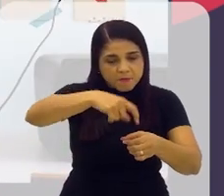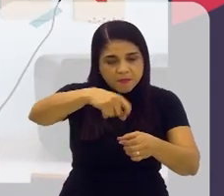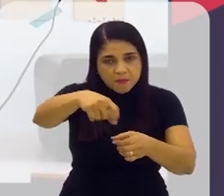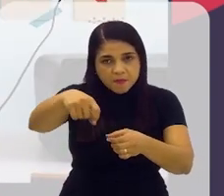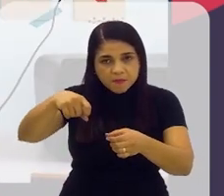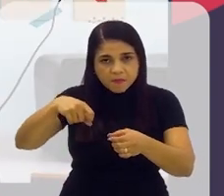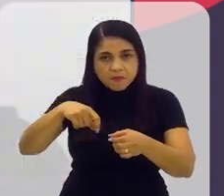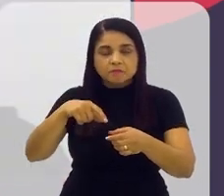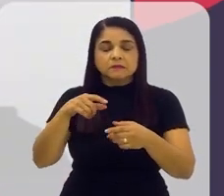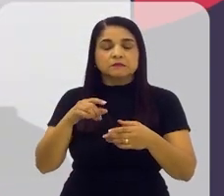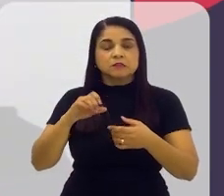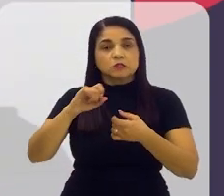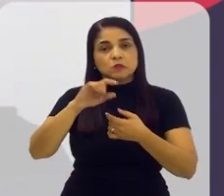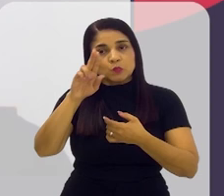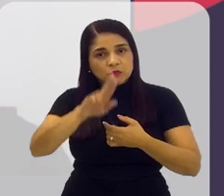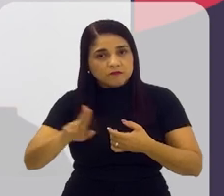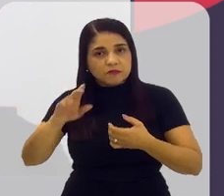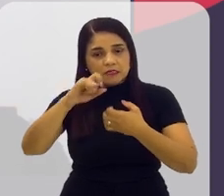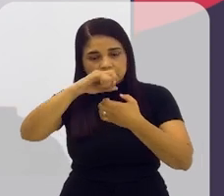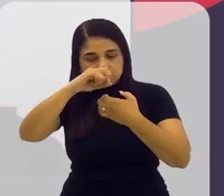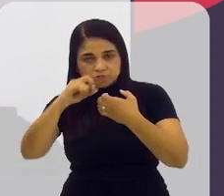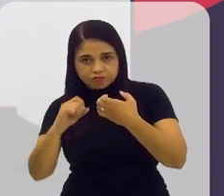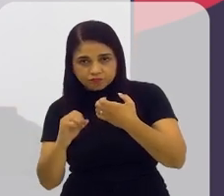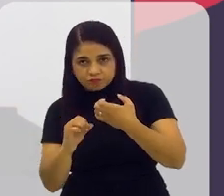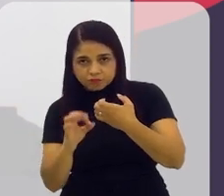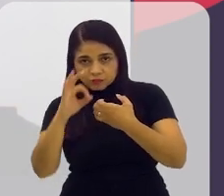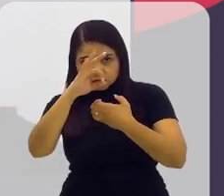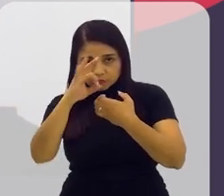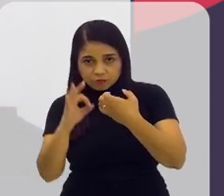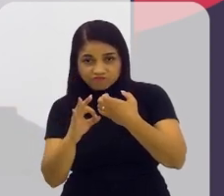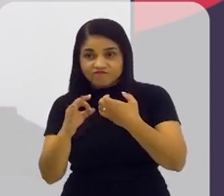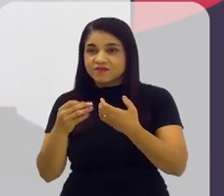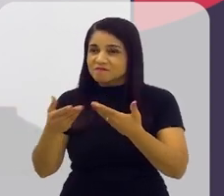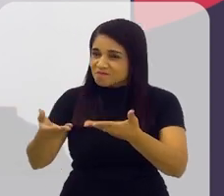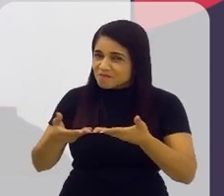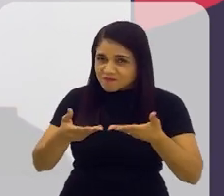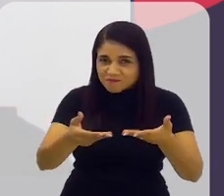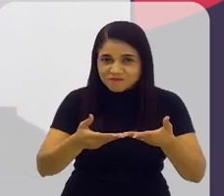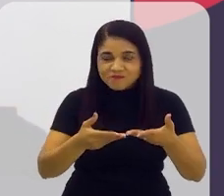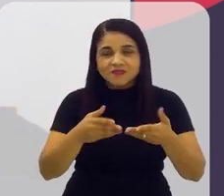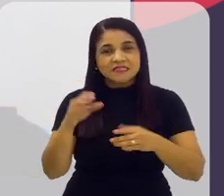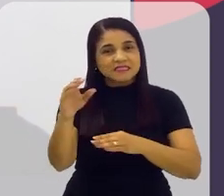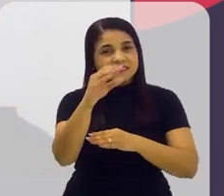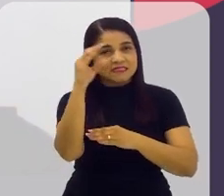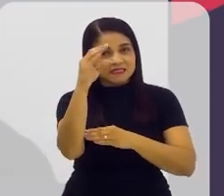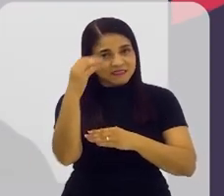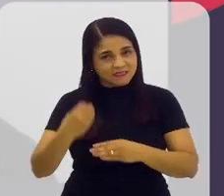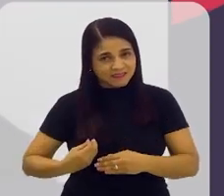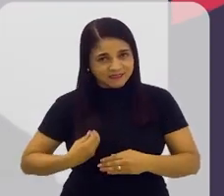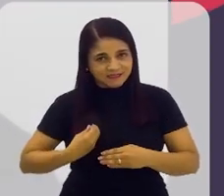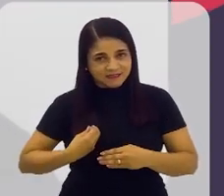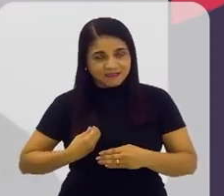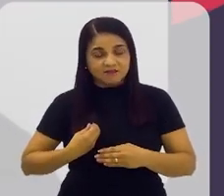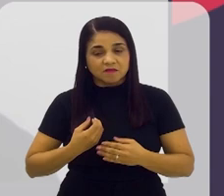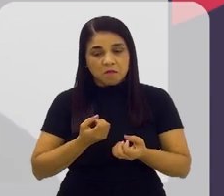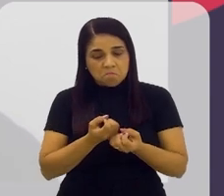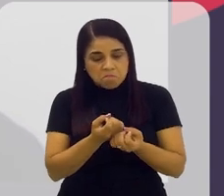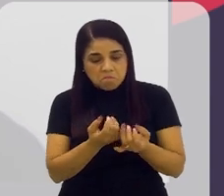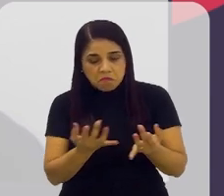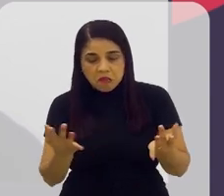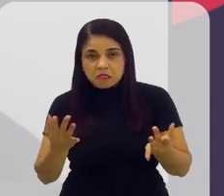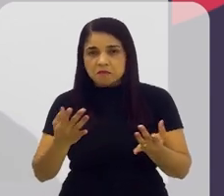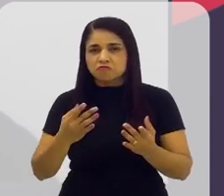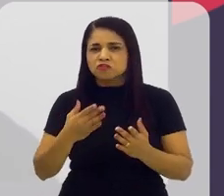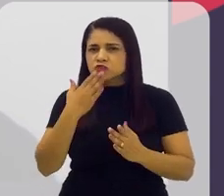Rural. Muito obrigada pela presença de vocês. Sejam bem-vindos ao Ciência Existência. Vamos falar dessa planta, né?